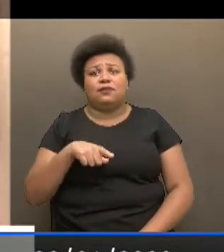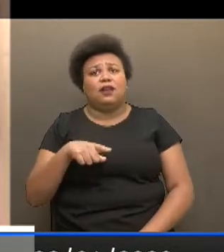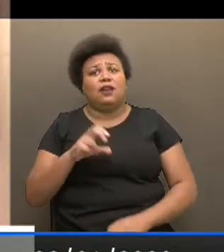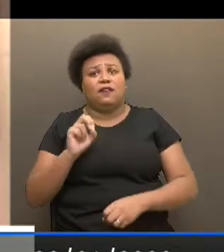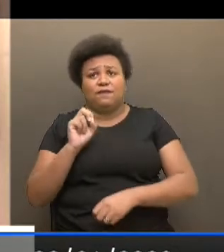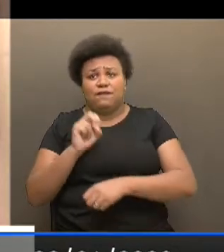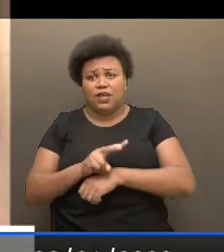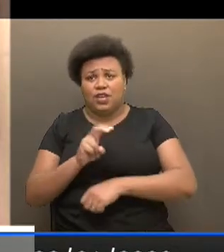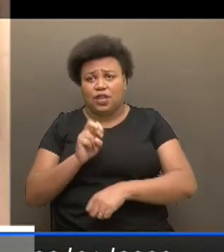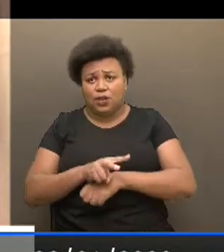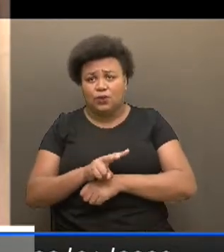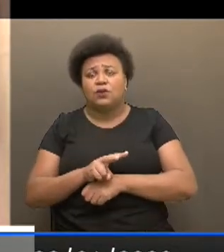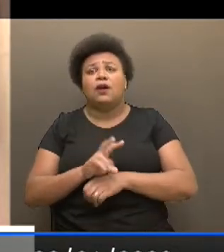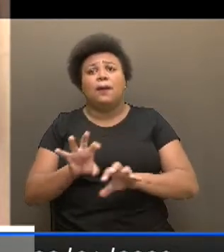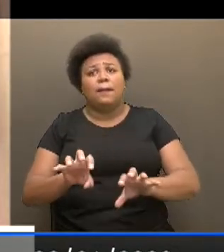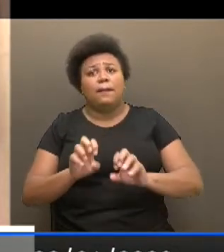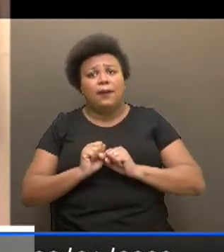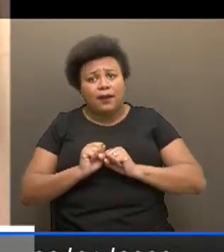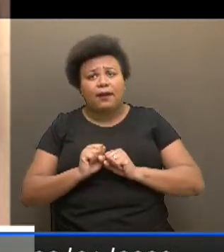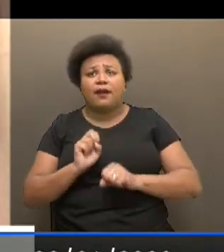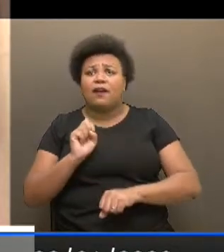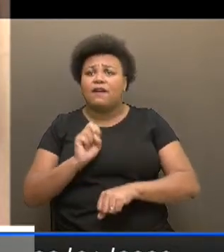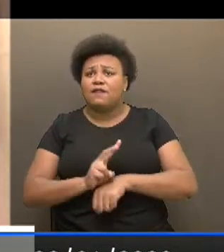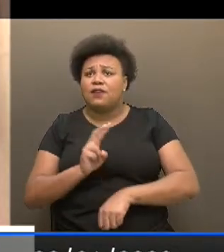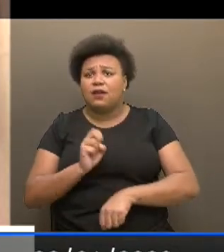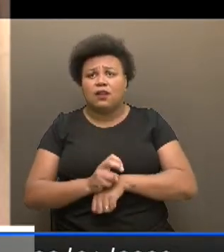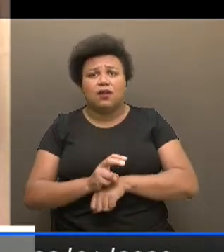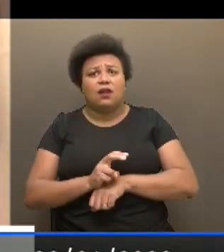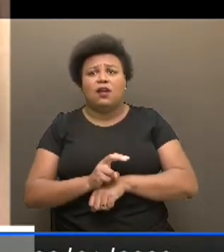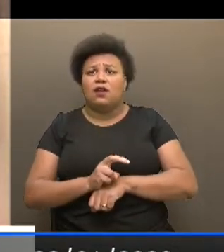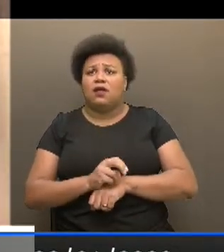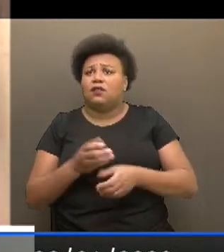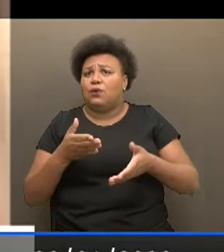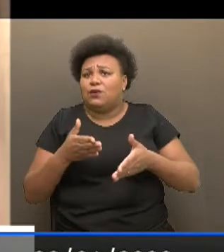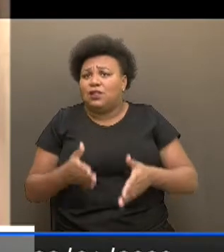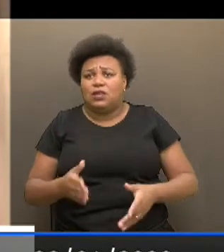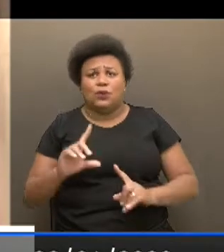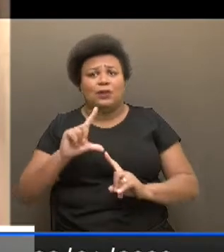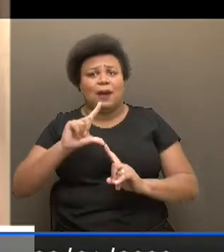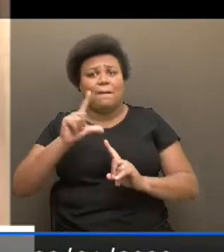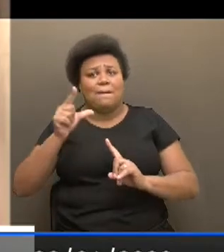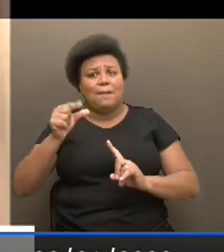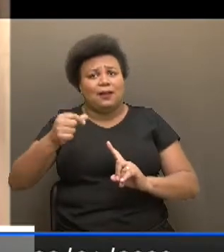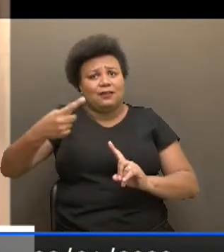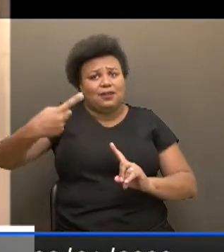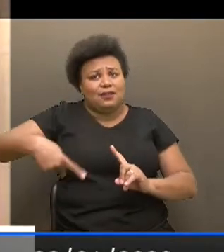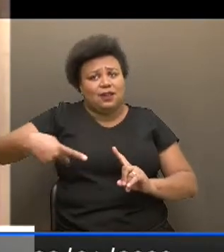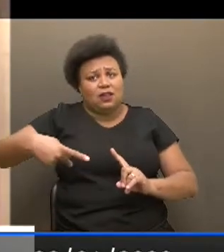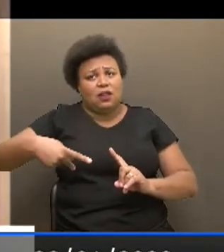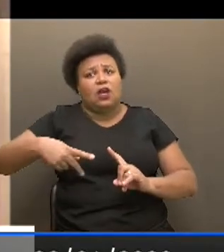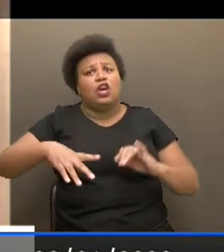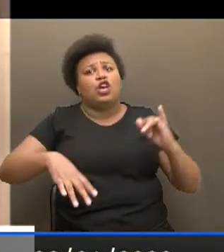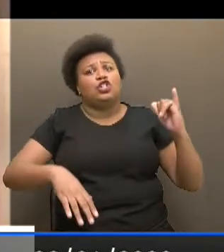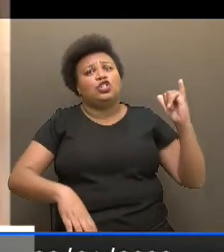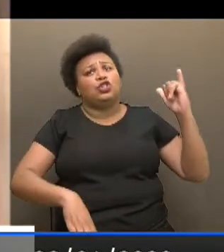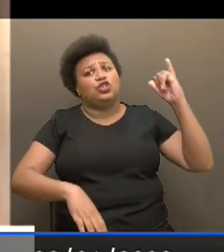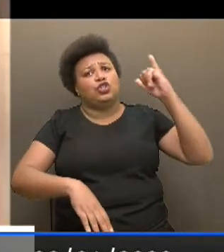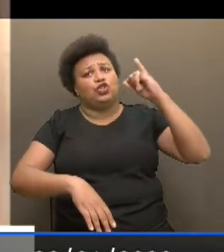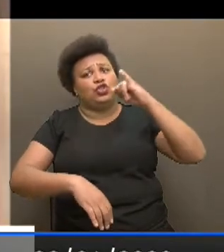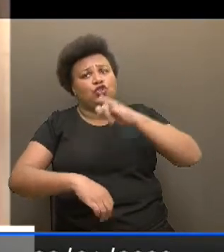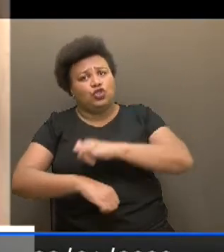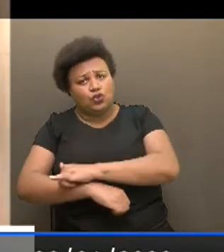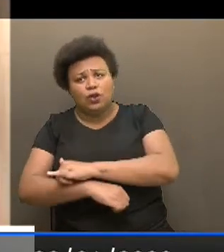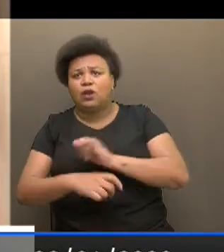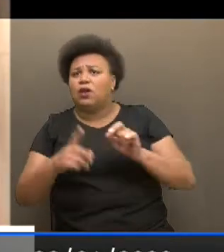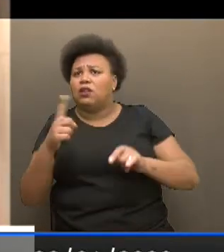vírus, chegar o vírus, ele não nasceu em nenhuma planta nossa. Ele veio de avião no Brasil, não veio de